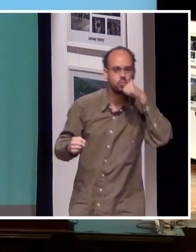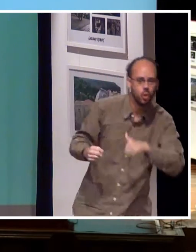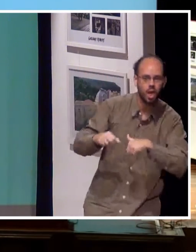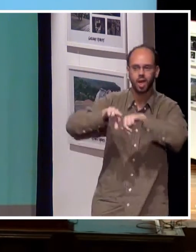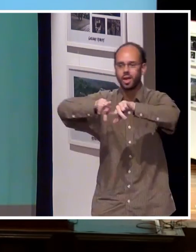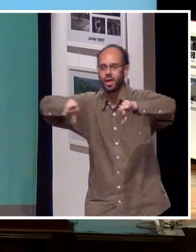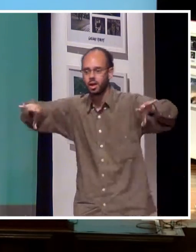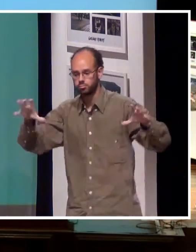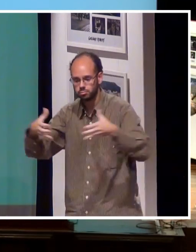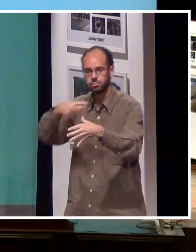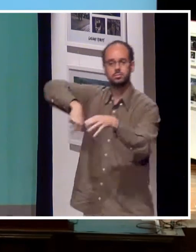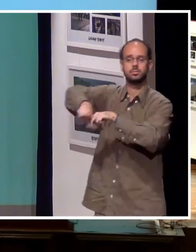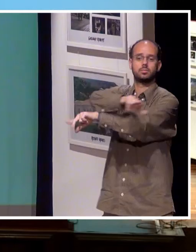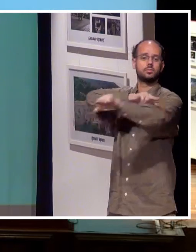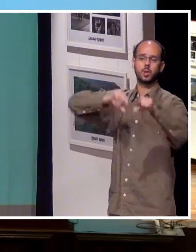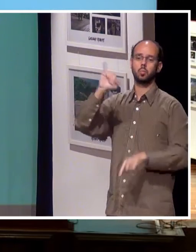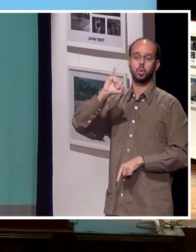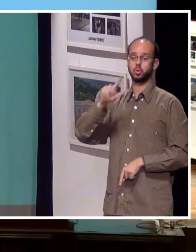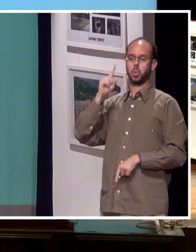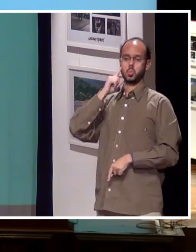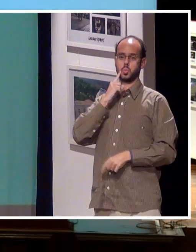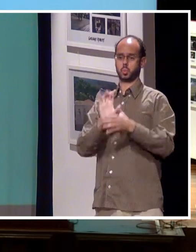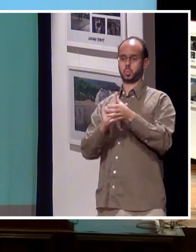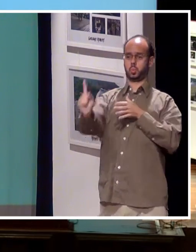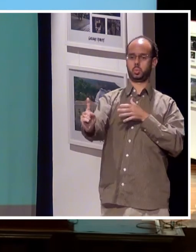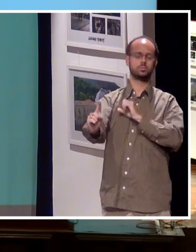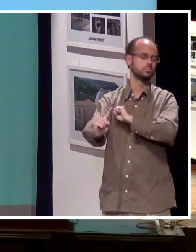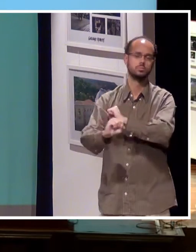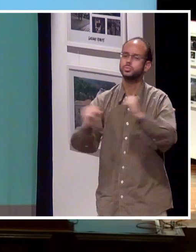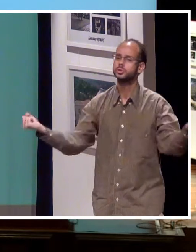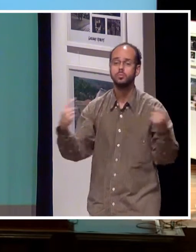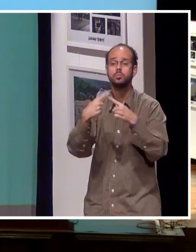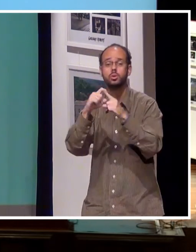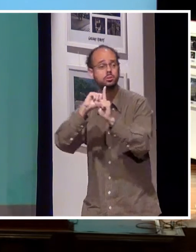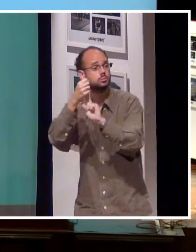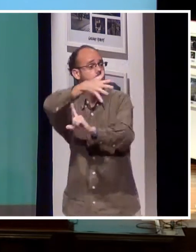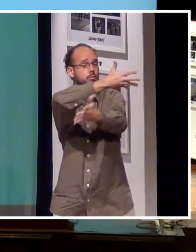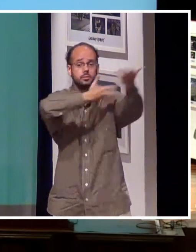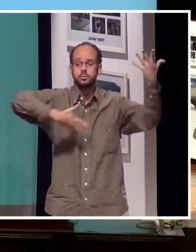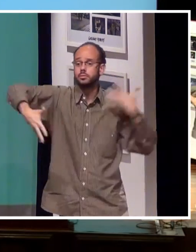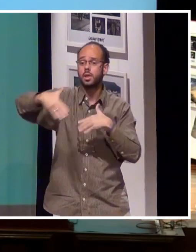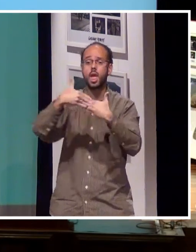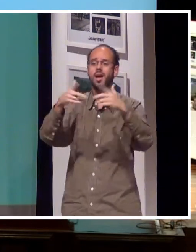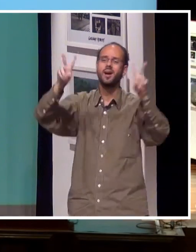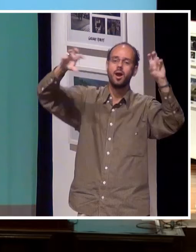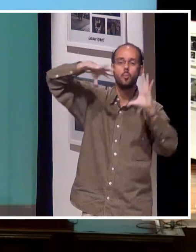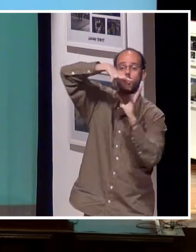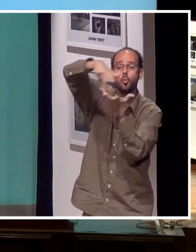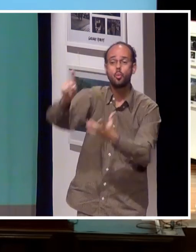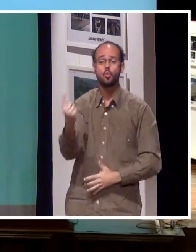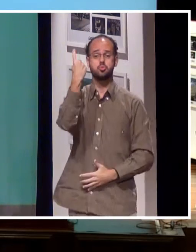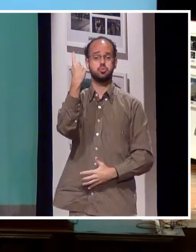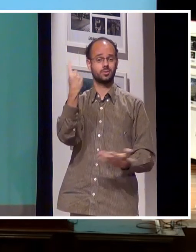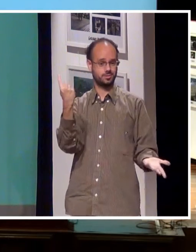questão étnica, o surdo, a sua importância, a sua localização